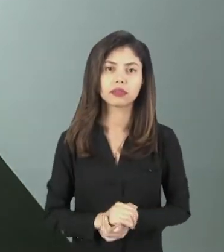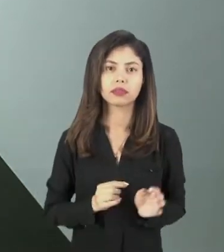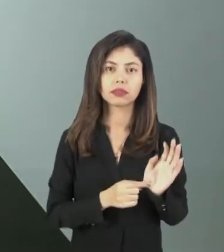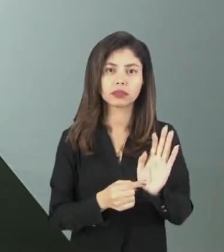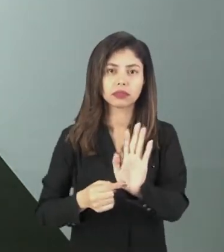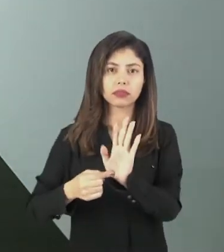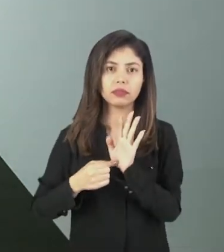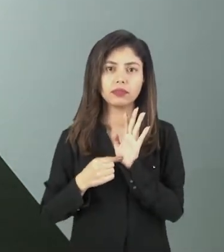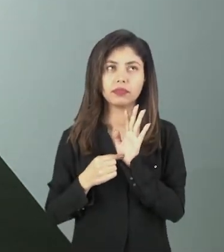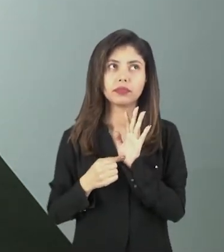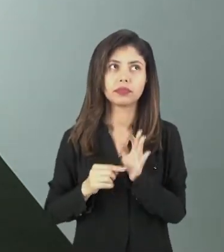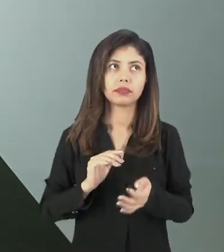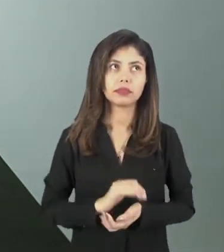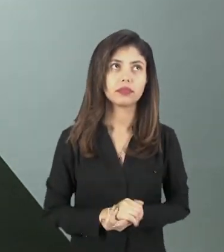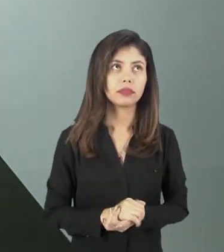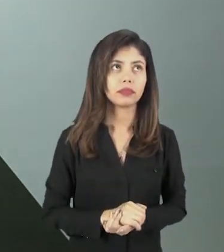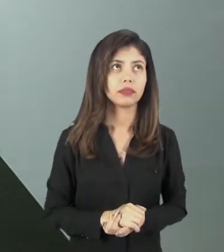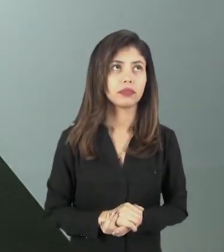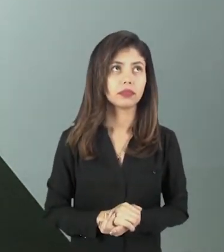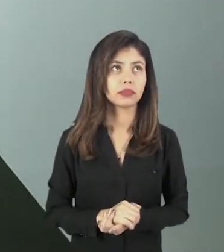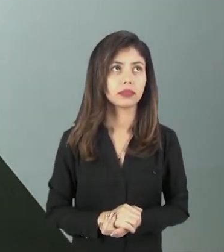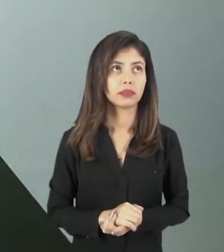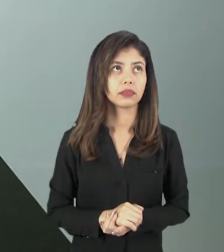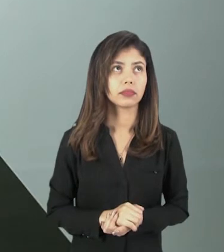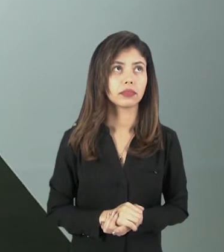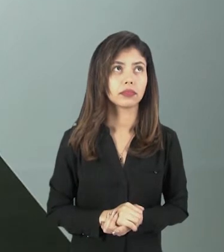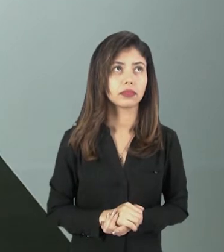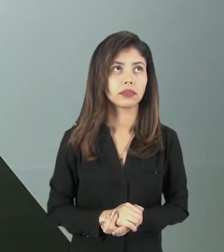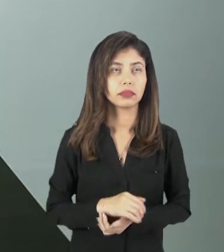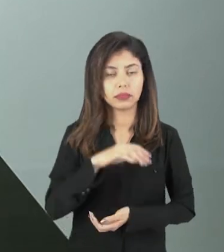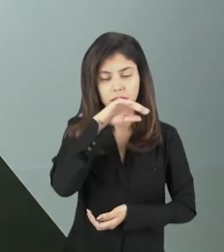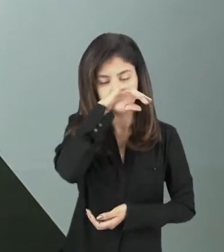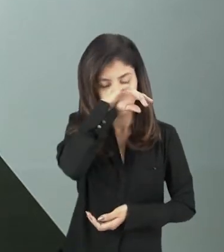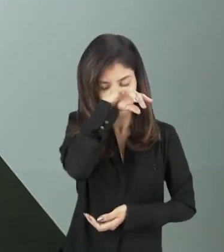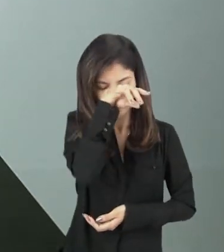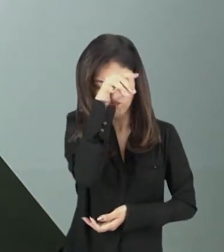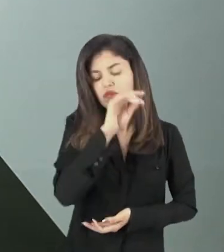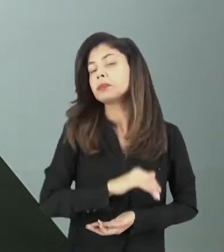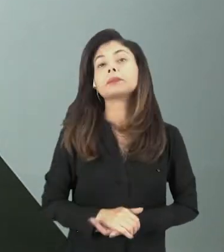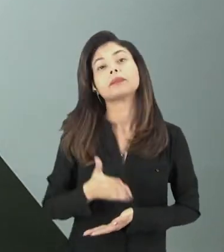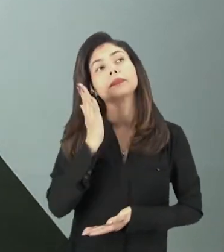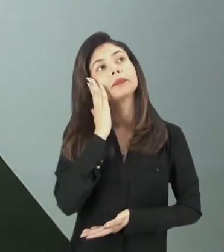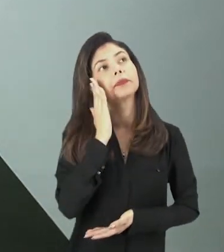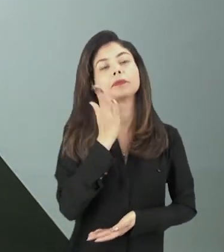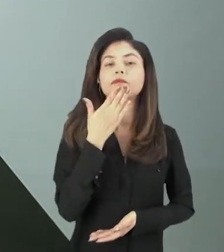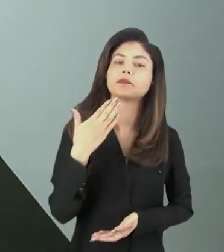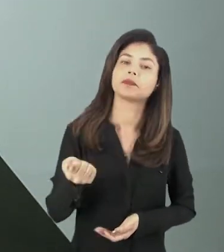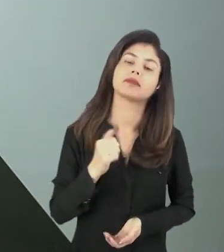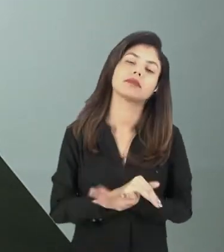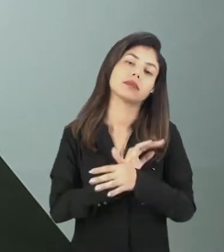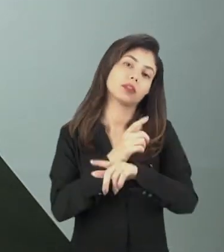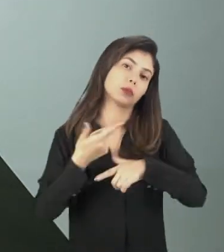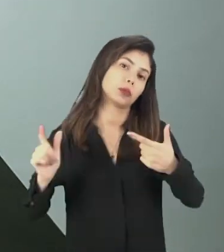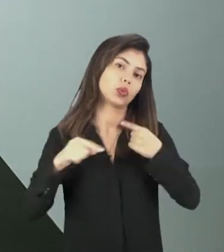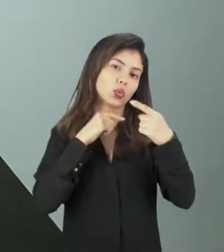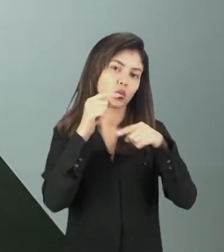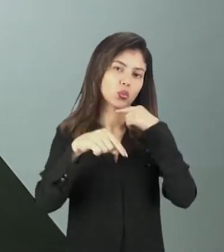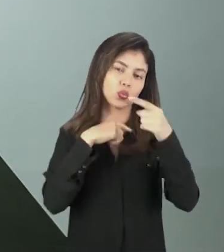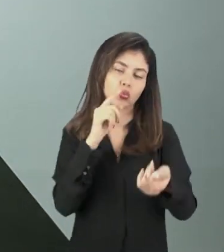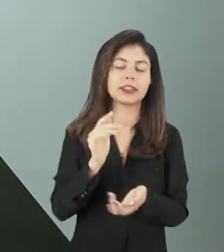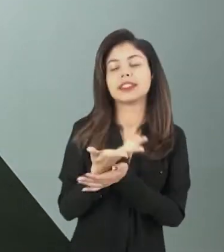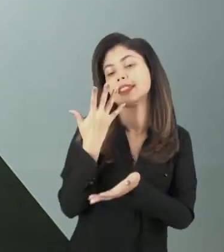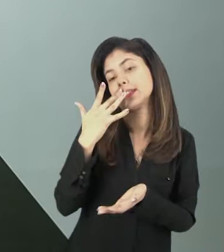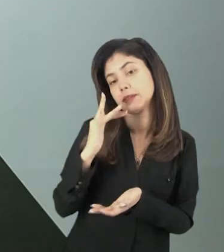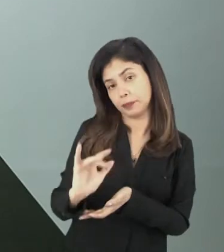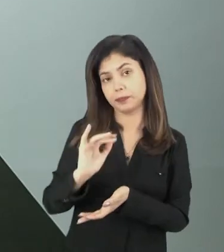tentar fazer mais uma deixa eu apagar aqui é só para que você entenda melhor Quem são uma grande dúvida